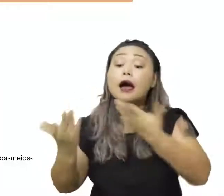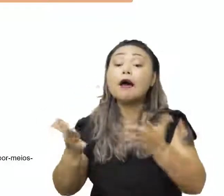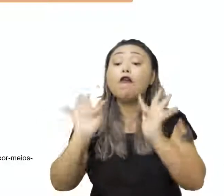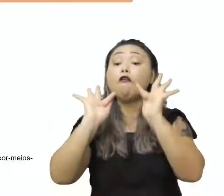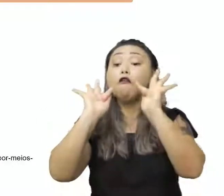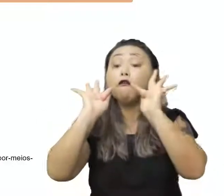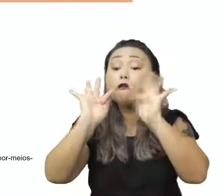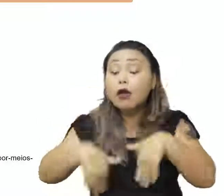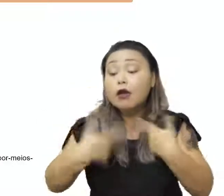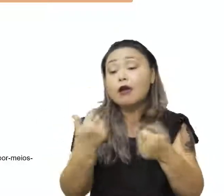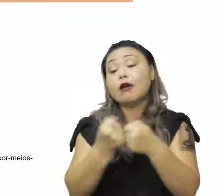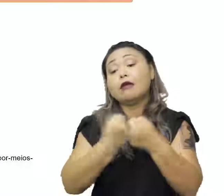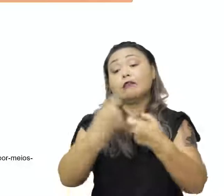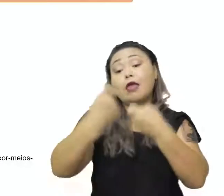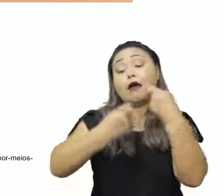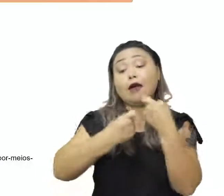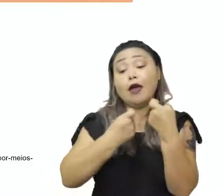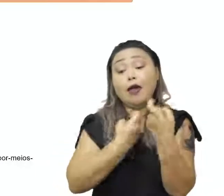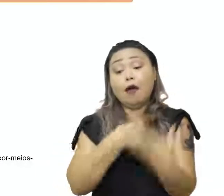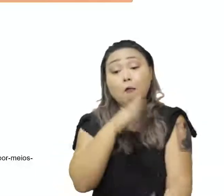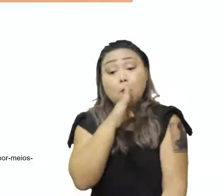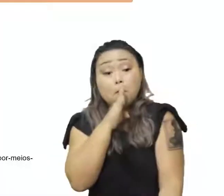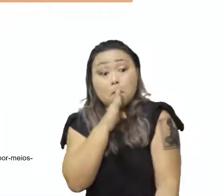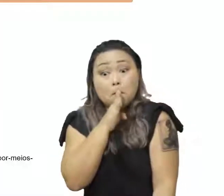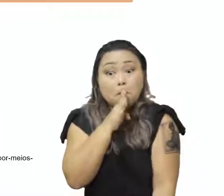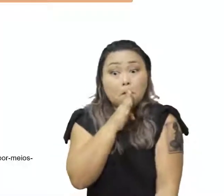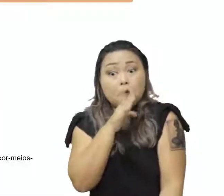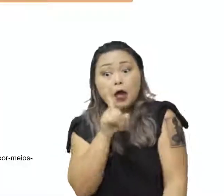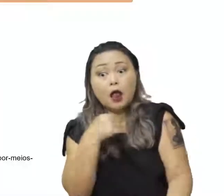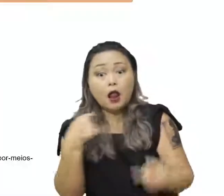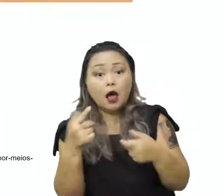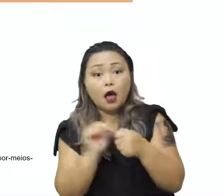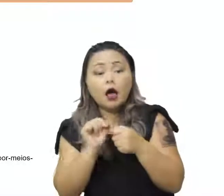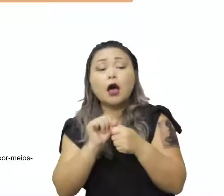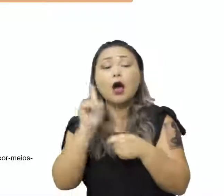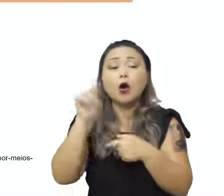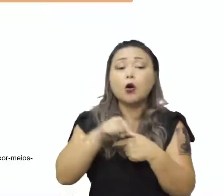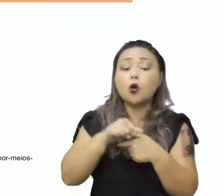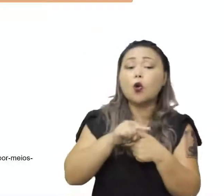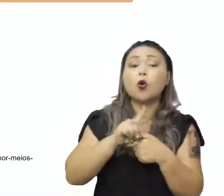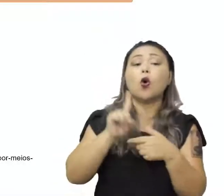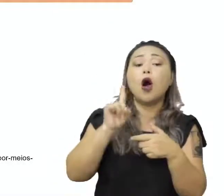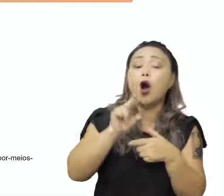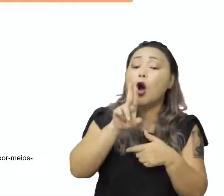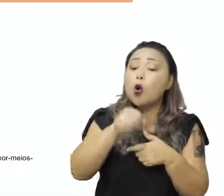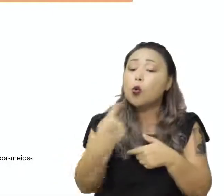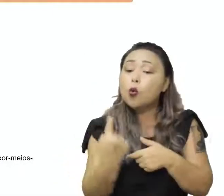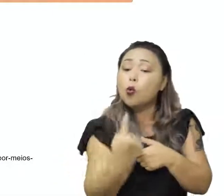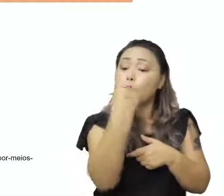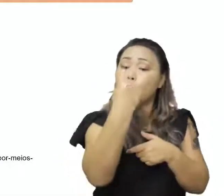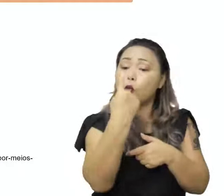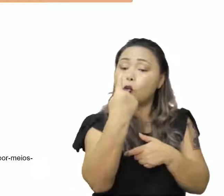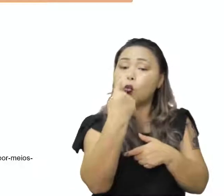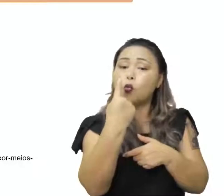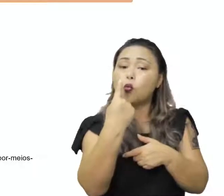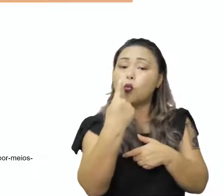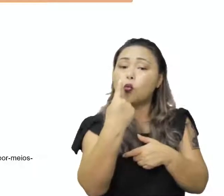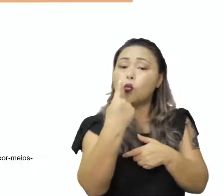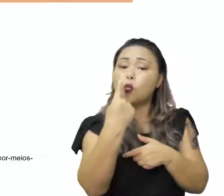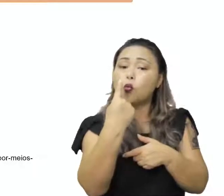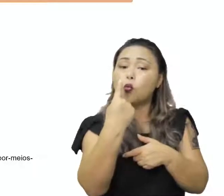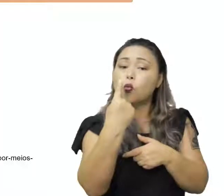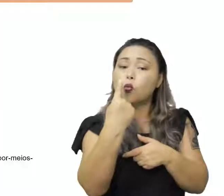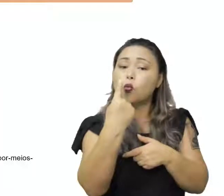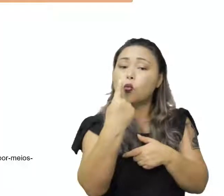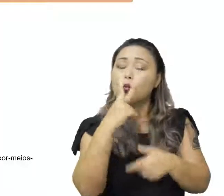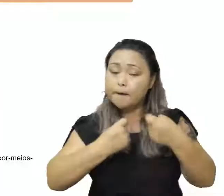para alguns, o mundo passou a ser chamado de unimultipolar, ou seja, uma grande potência militar dominando o mundo.